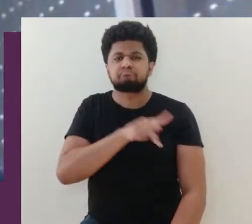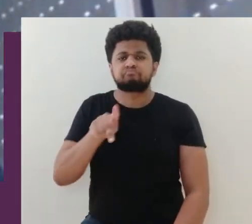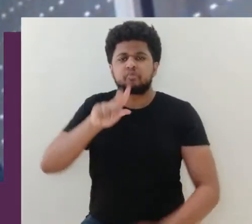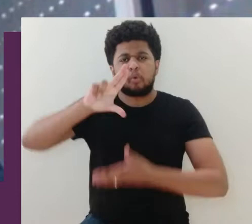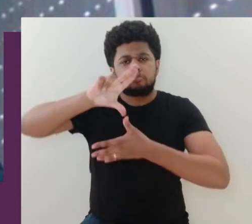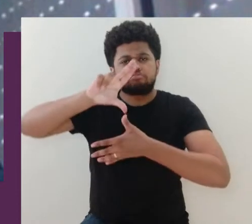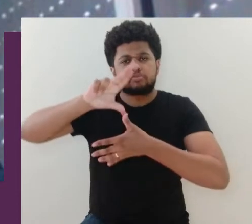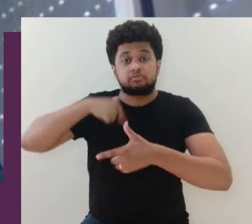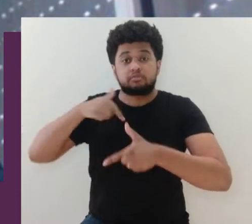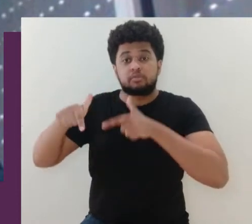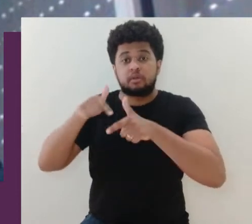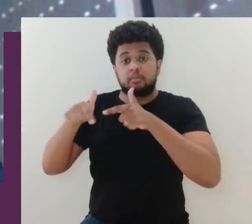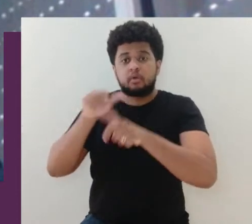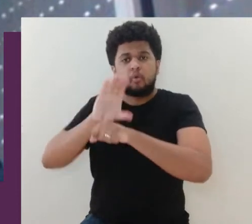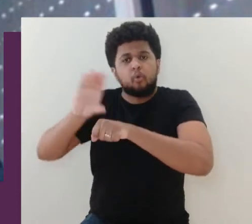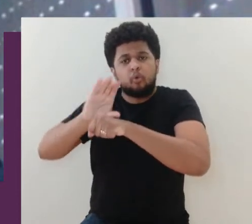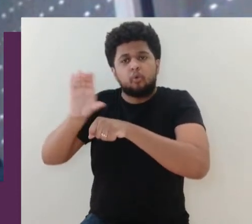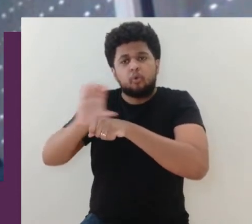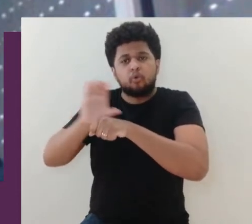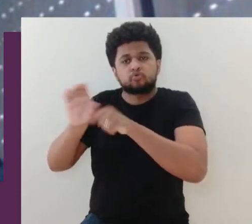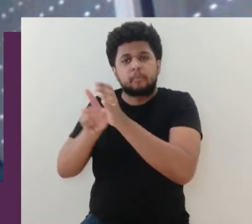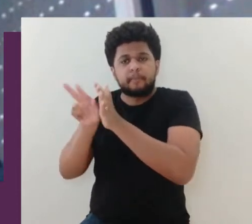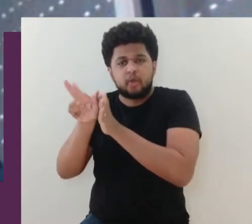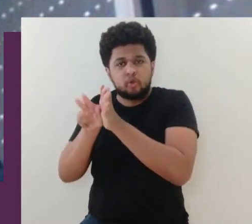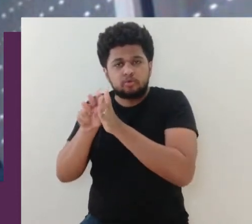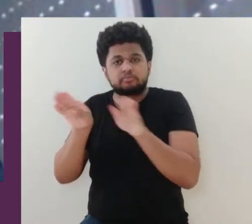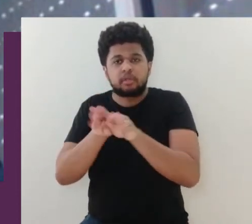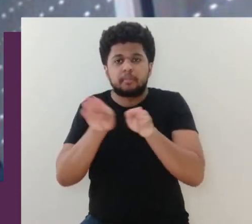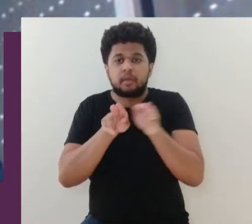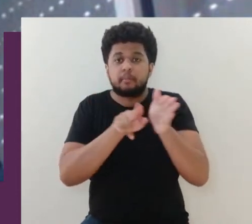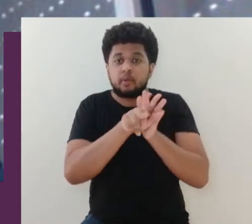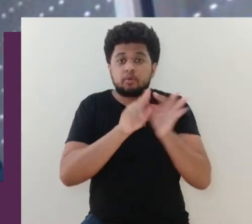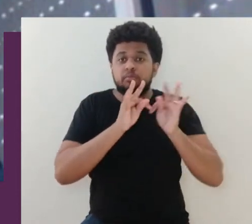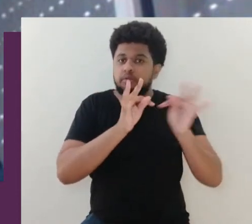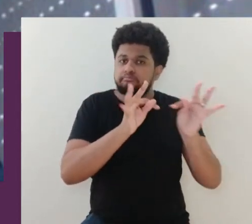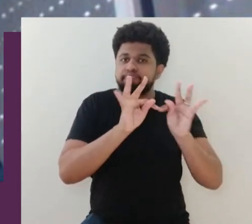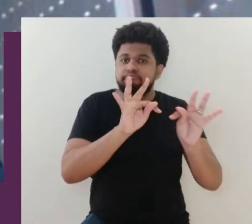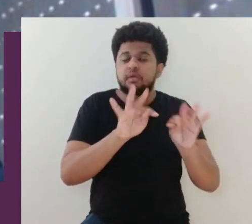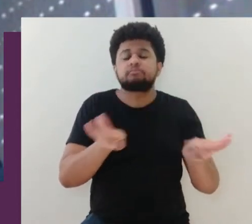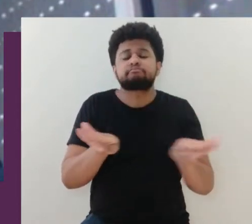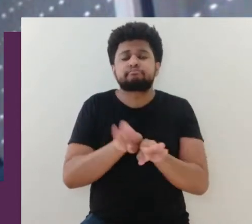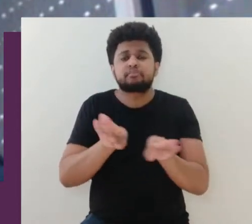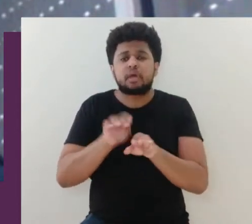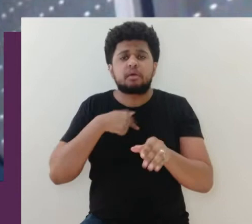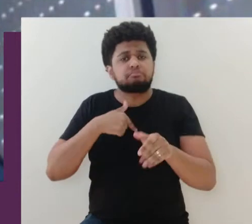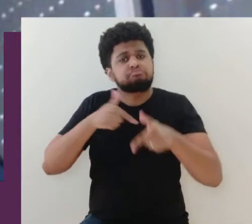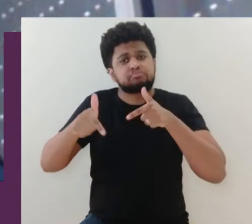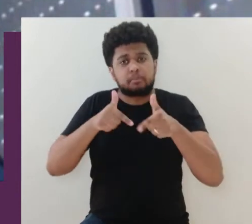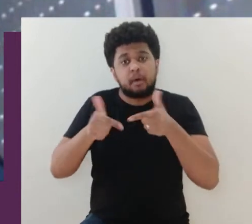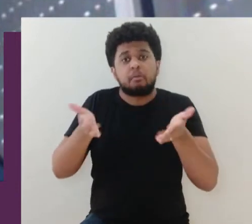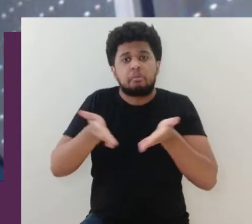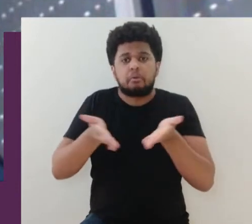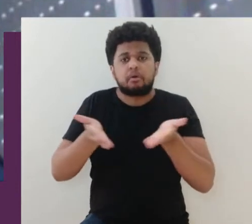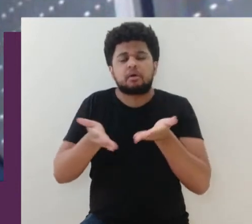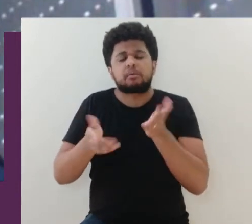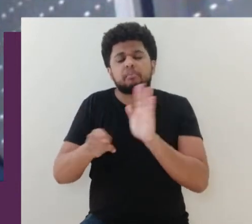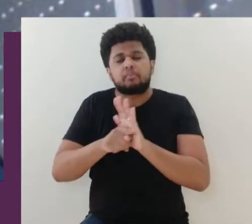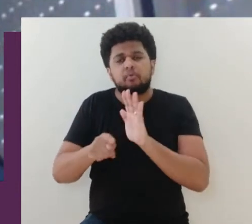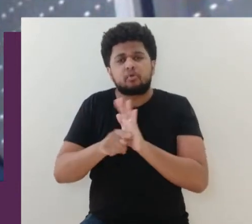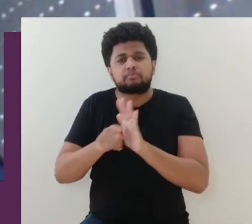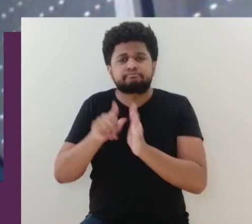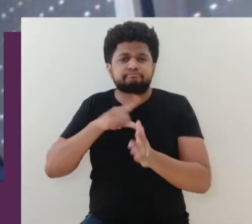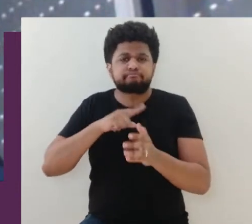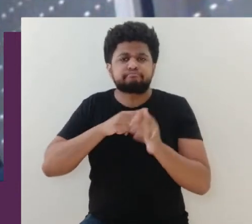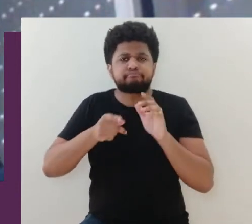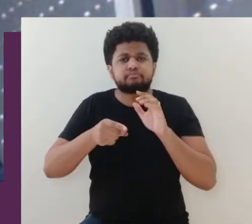trabalho nos cursos de Biologia e de Biotecnologia, e atualmente eu tenho trabalhado